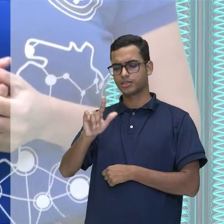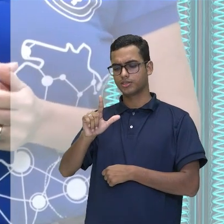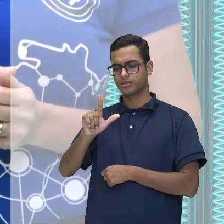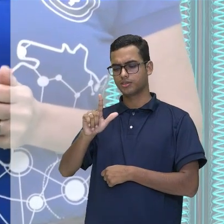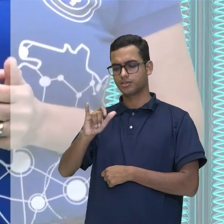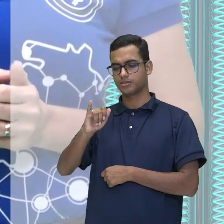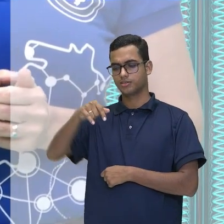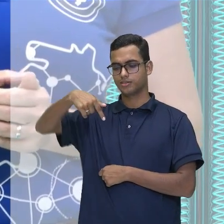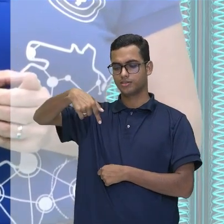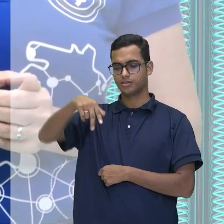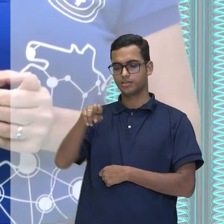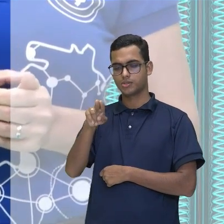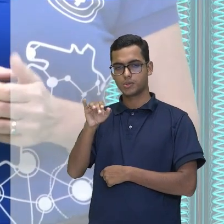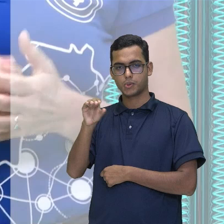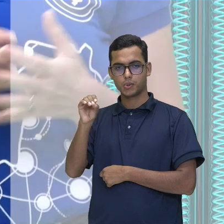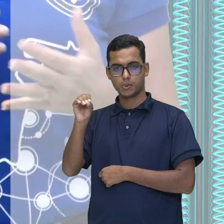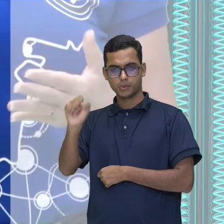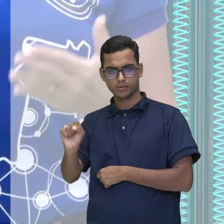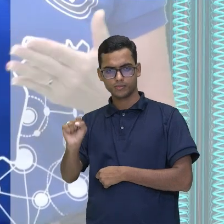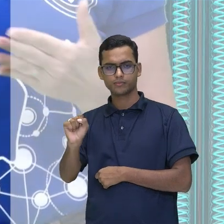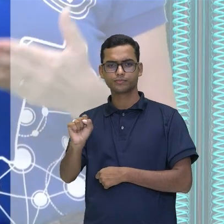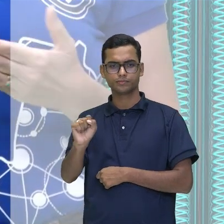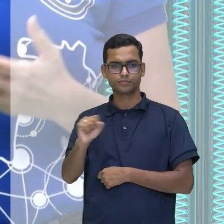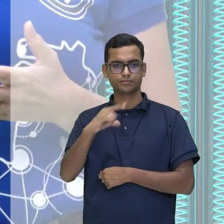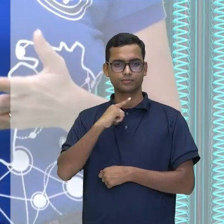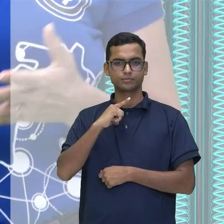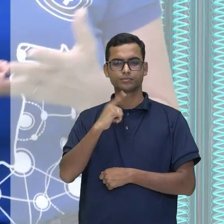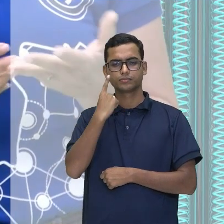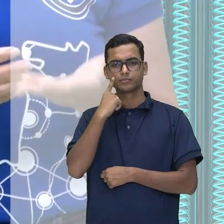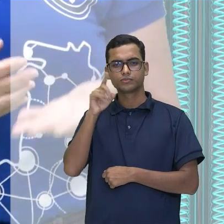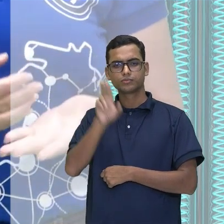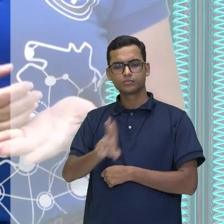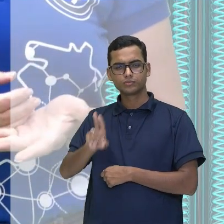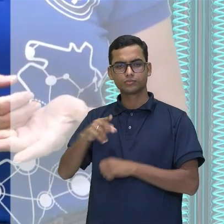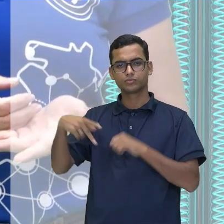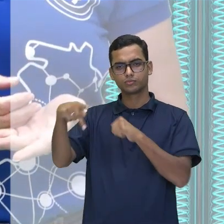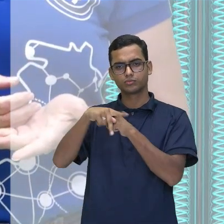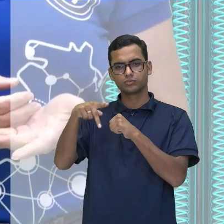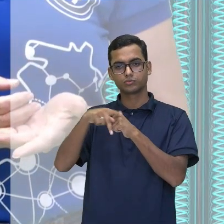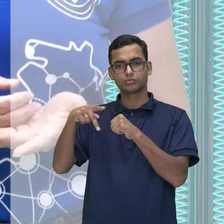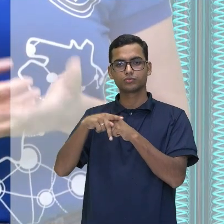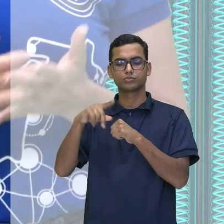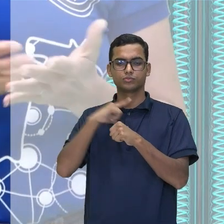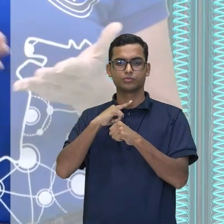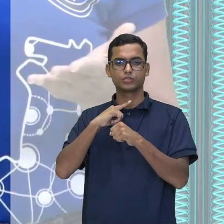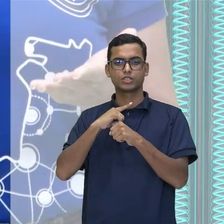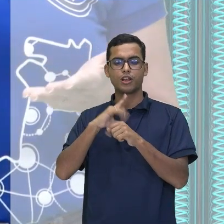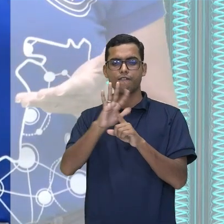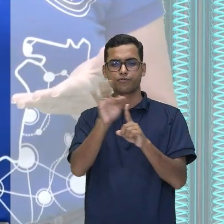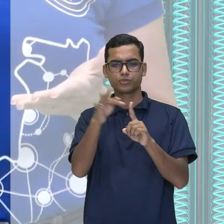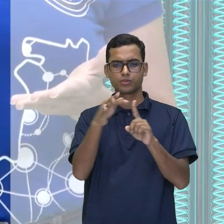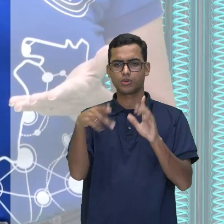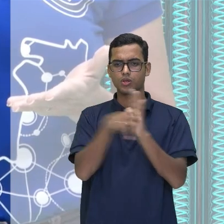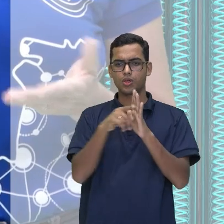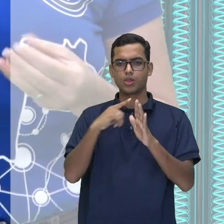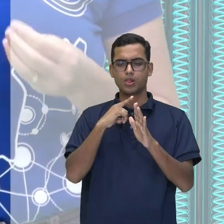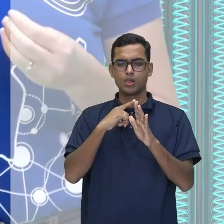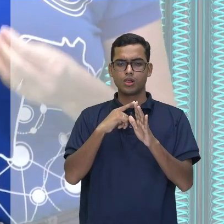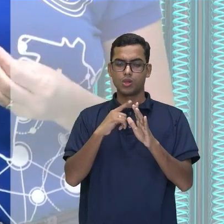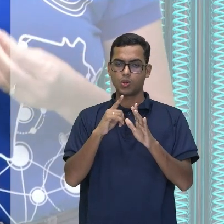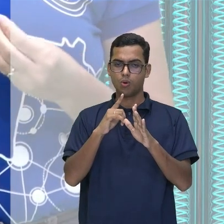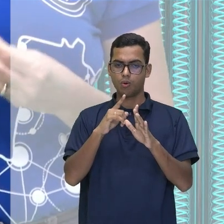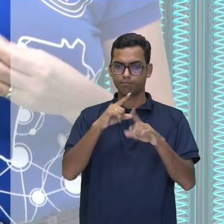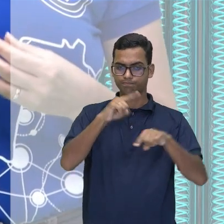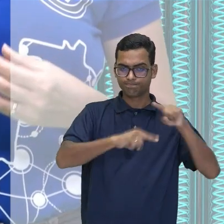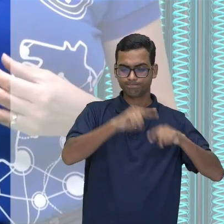chama de object pronouns, certo? Os pronomes com função de objeto. Assim como vocês já relembraram